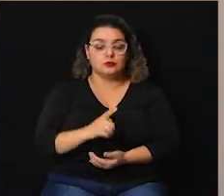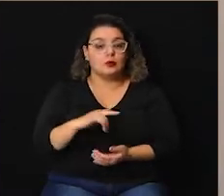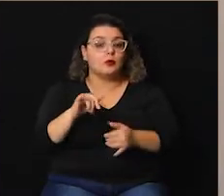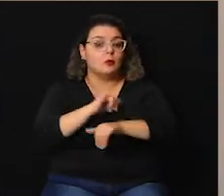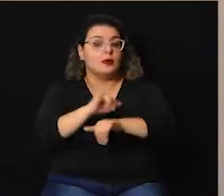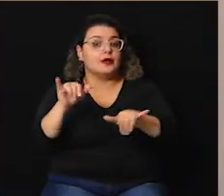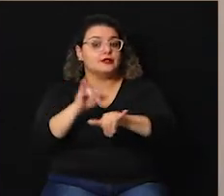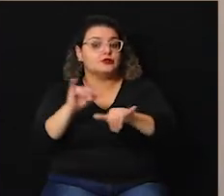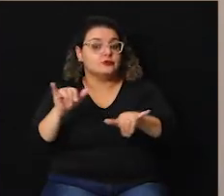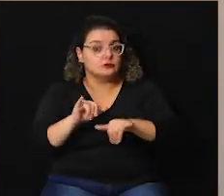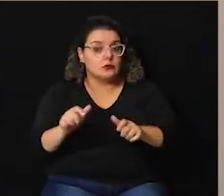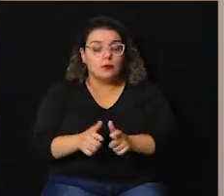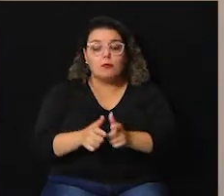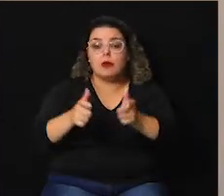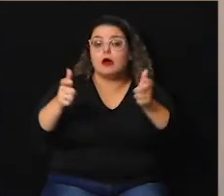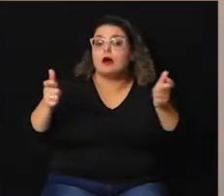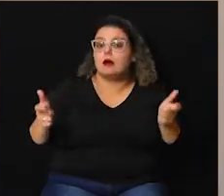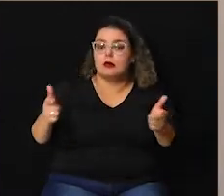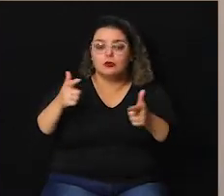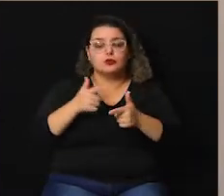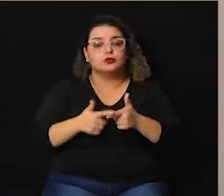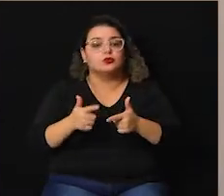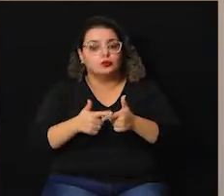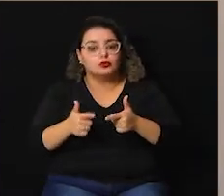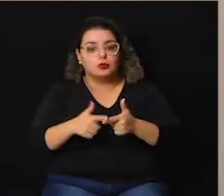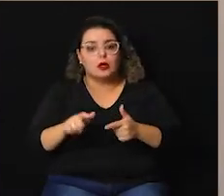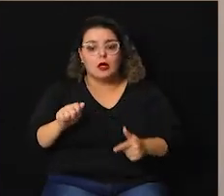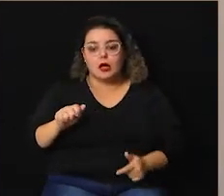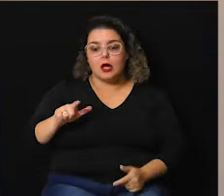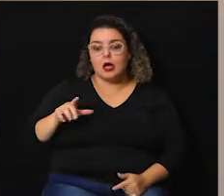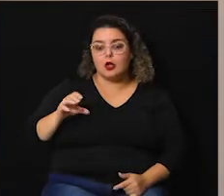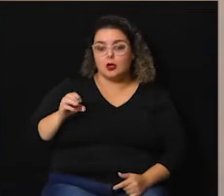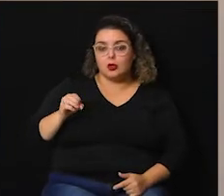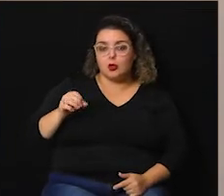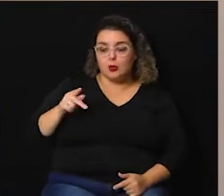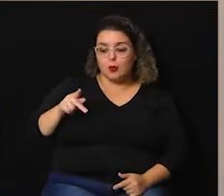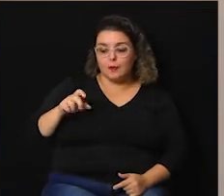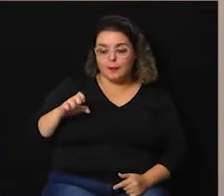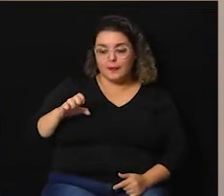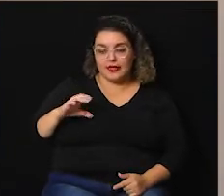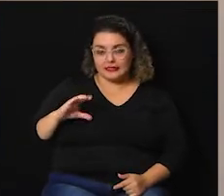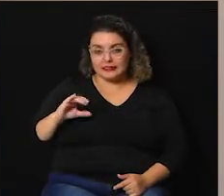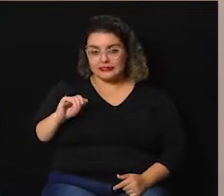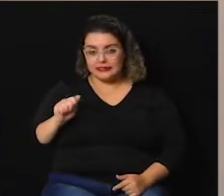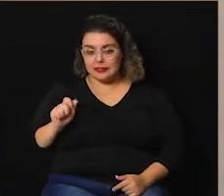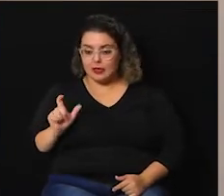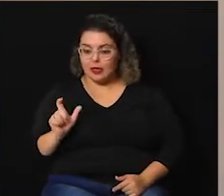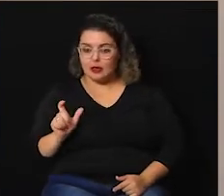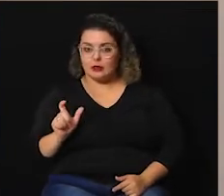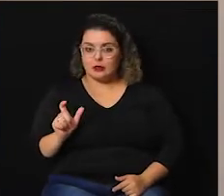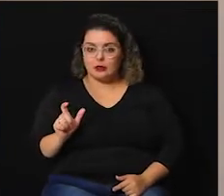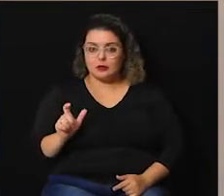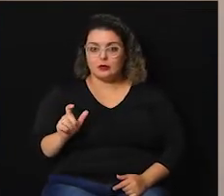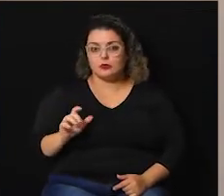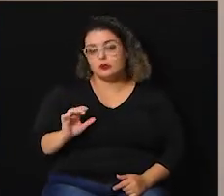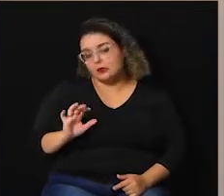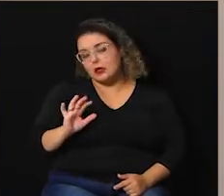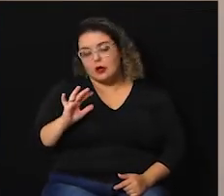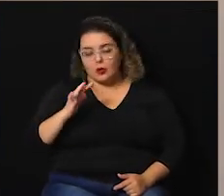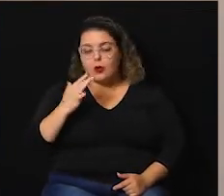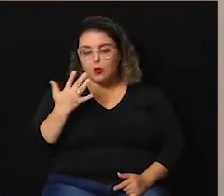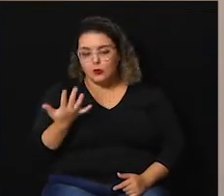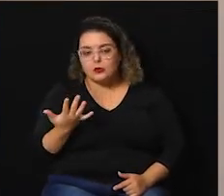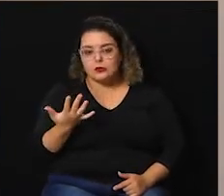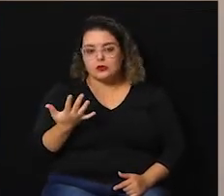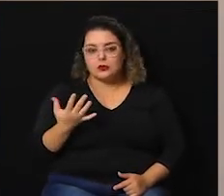divulgação muito grande do problema alopecia, ou da palavra alopecia, devido àquele acidente ou